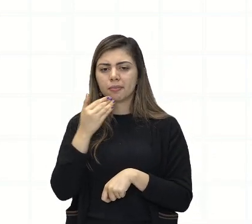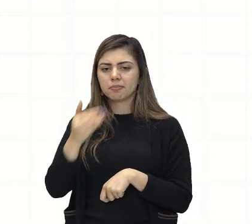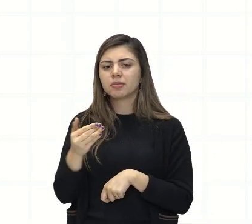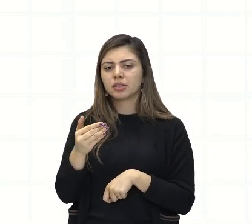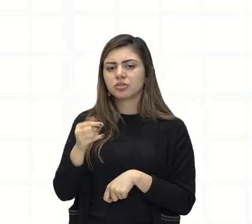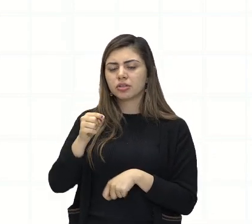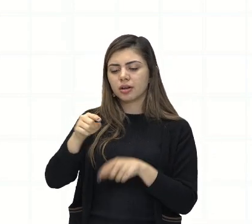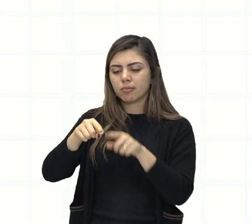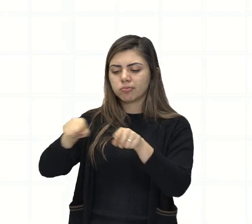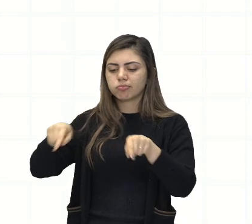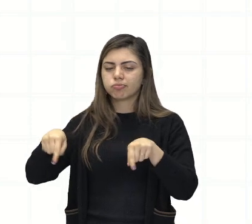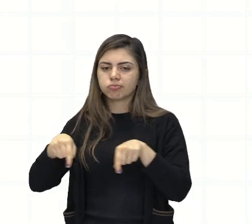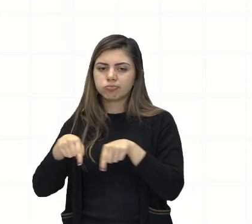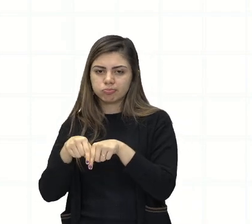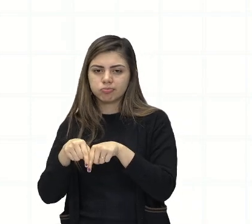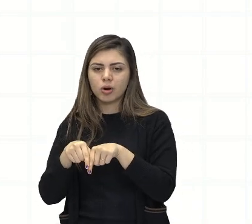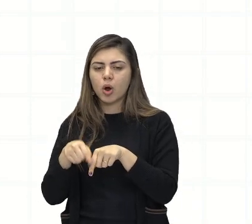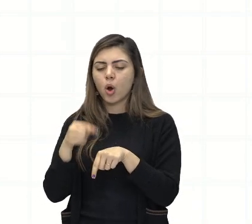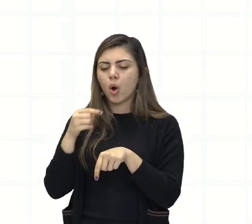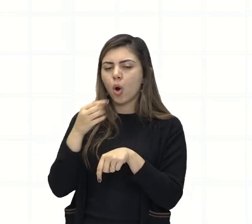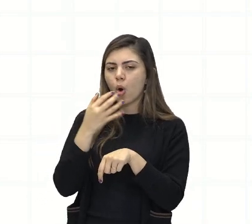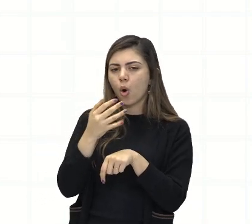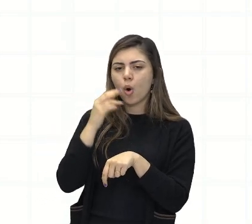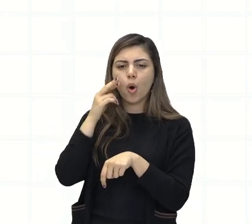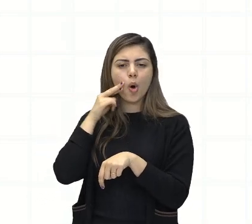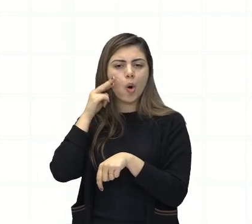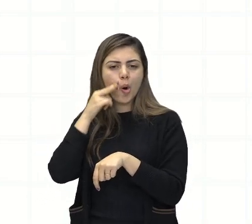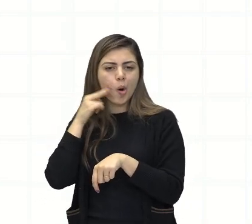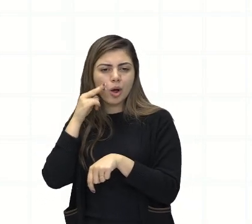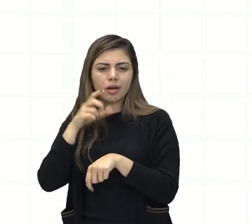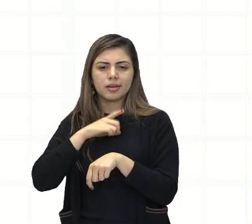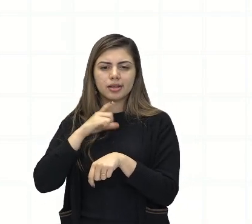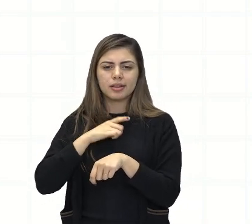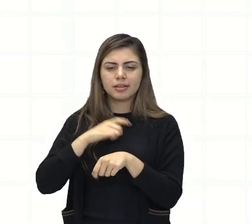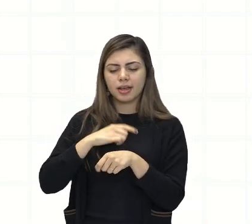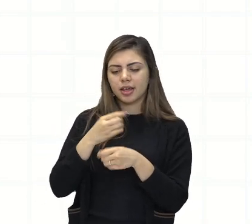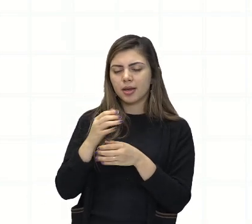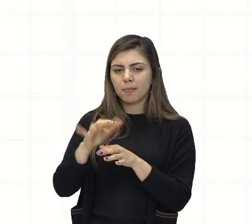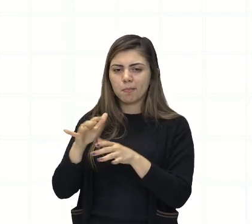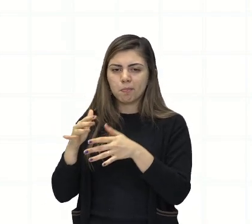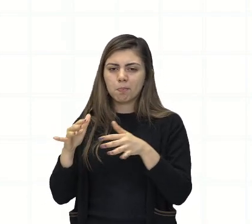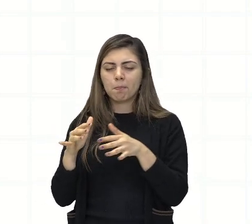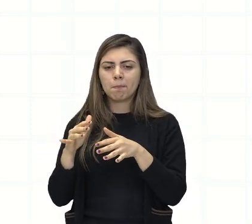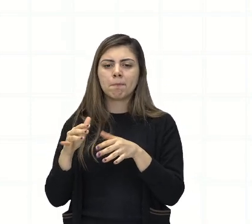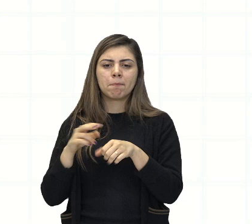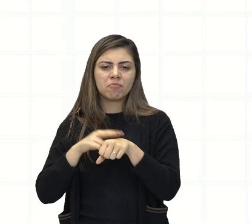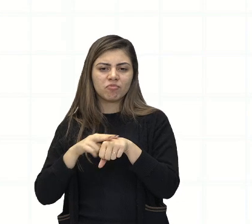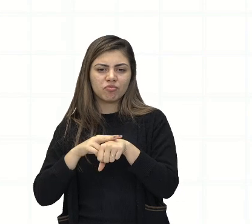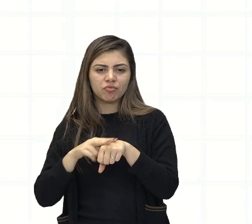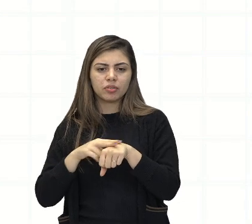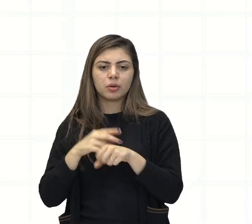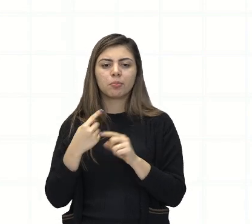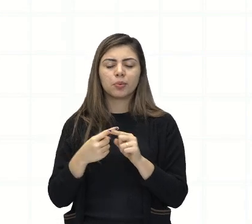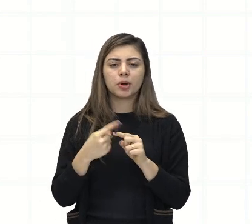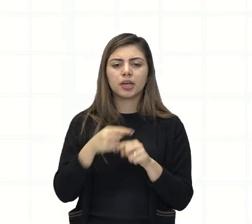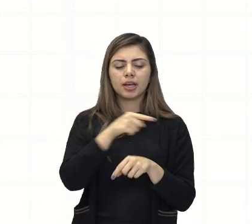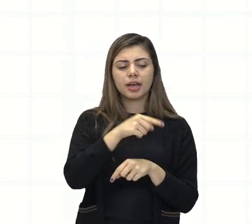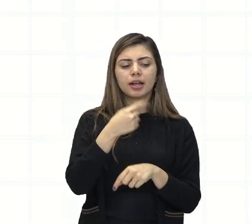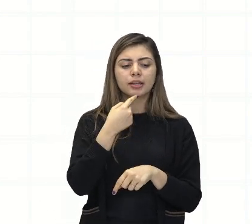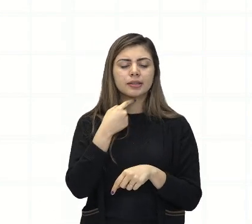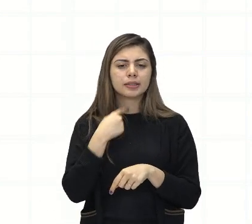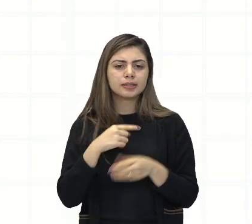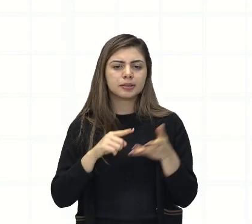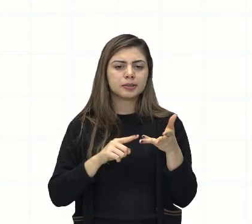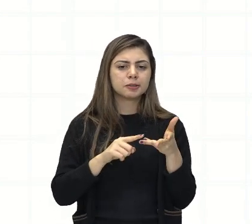de sair bem assim, do jeito cor-de-rosa com verdes funebrilhos, porque tinha de ser pelo milagre de sua filhinha em